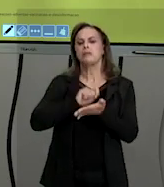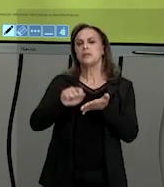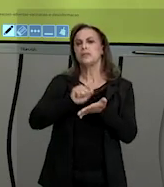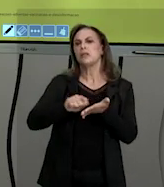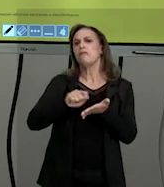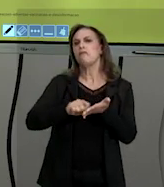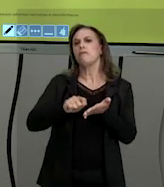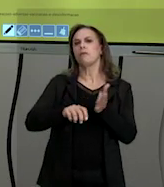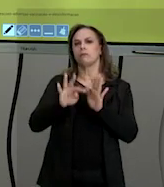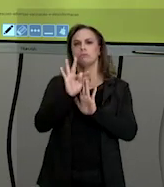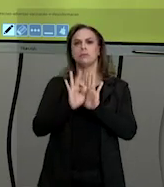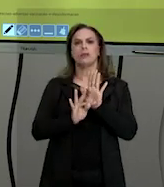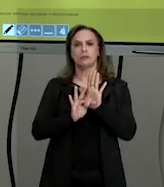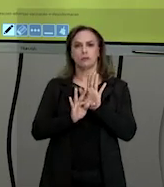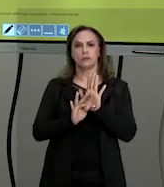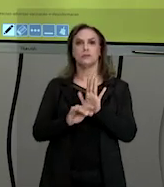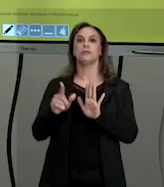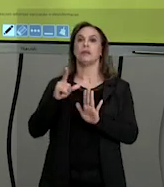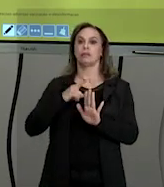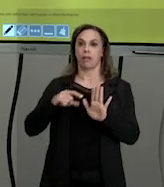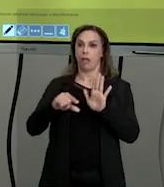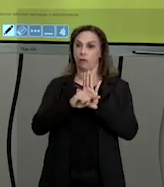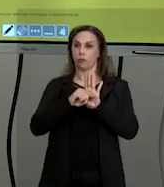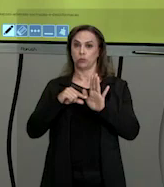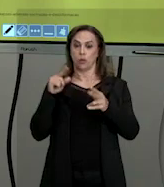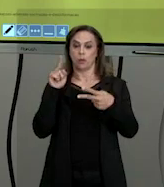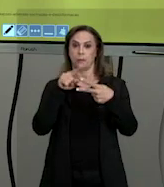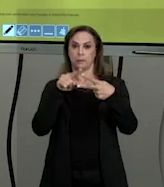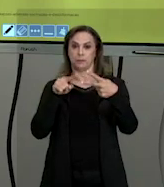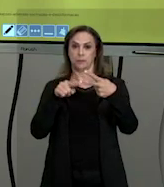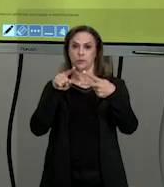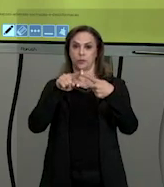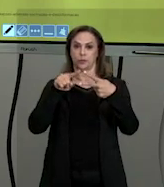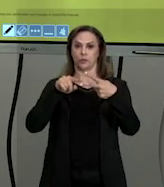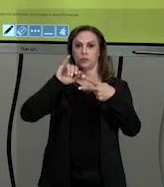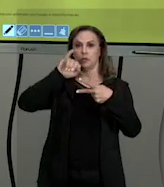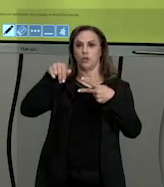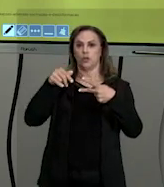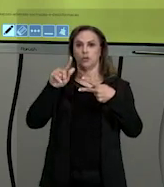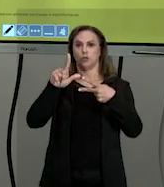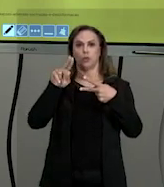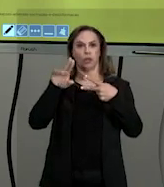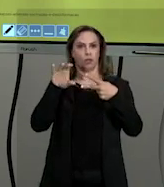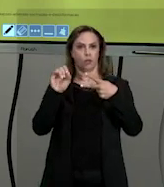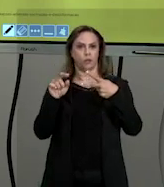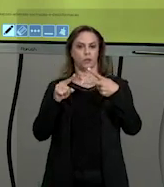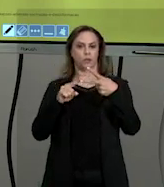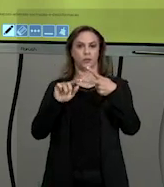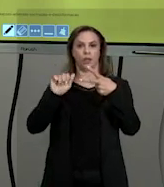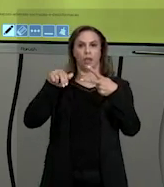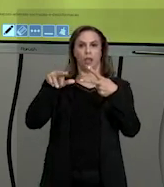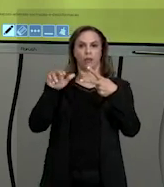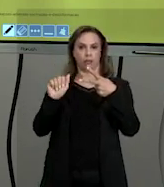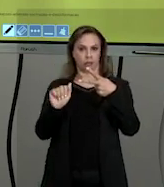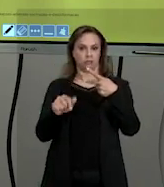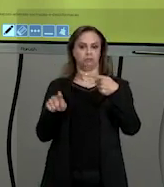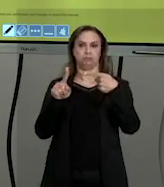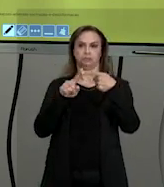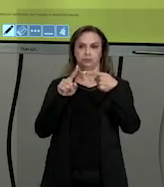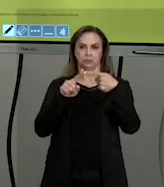dois autores, Júlio Ponce e Ana Arte. Então, o Júlio é bacharel em